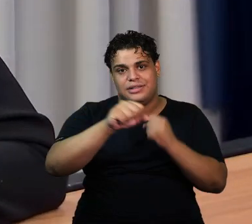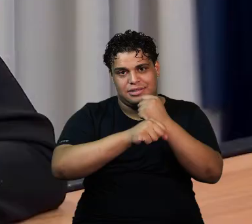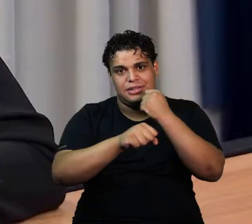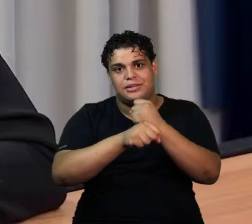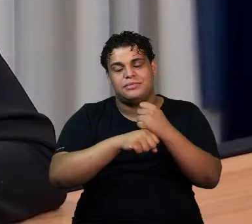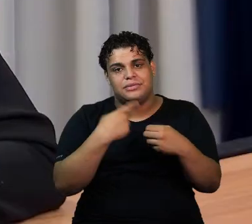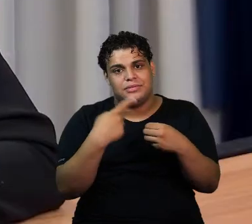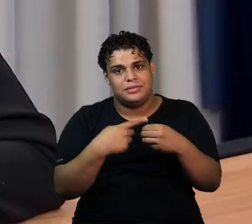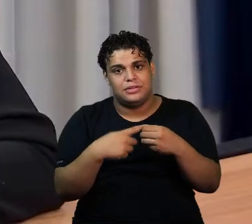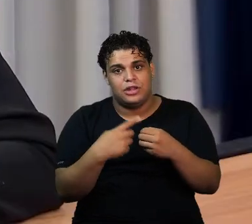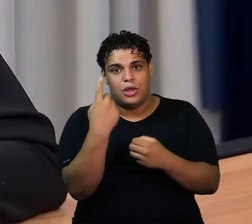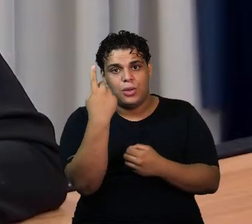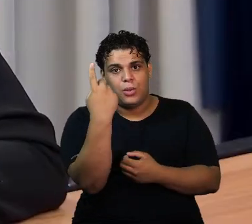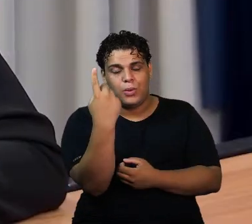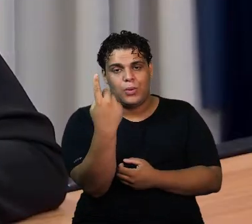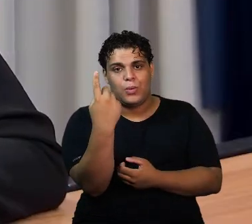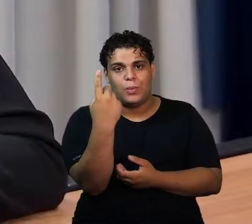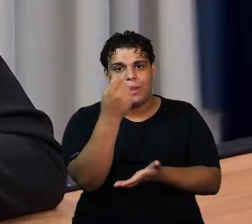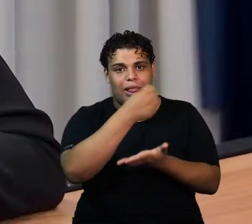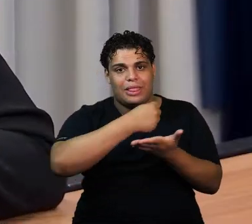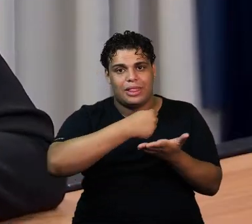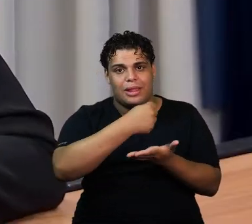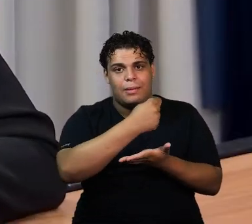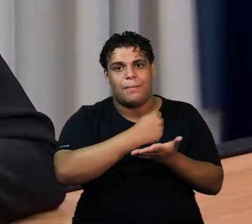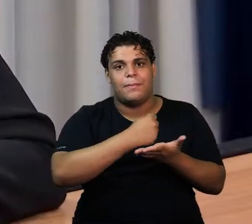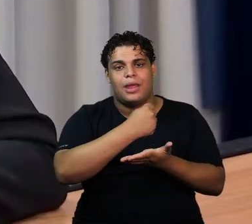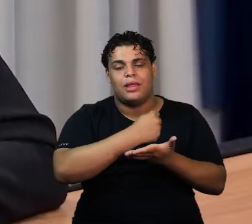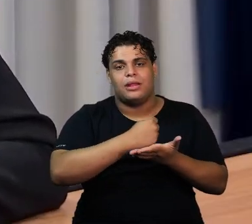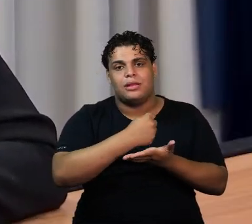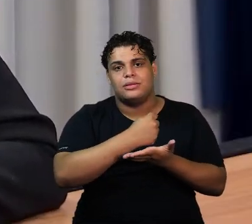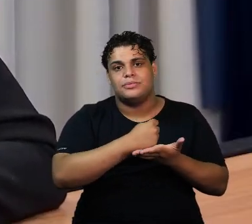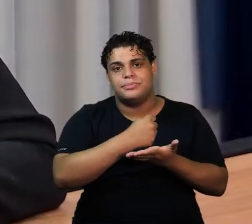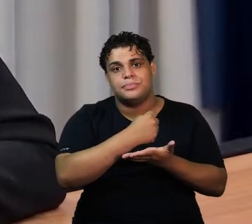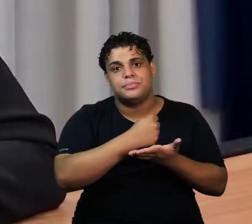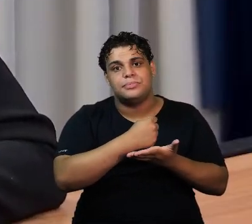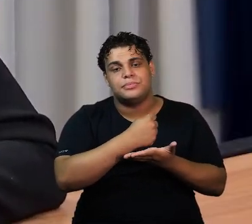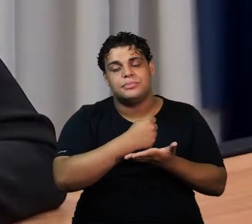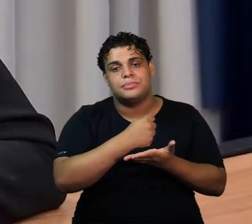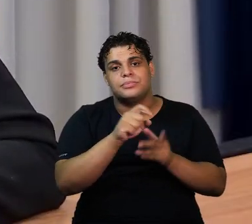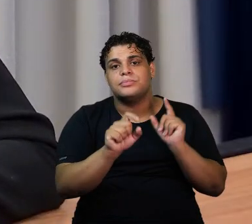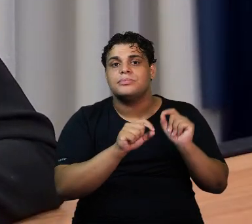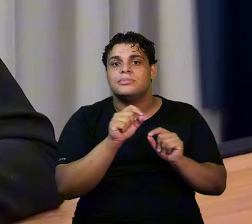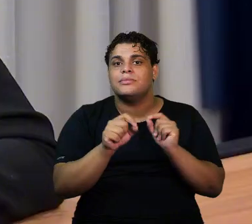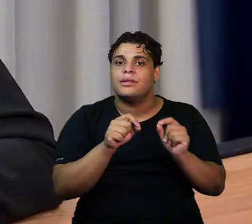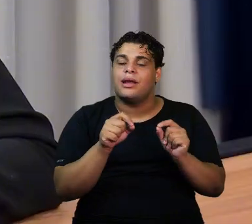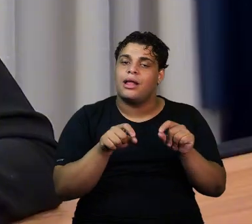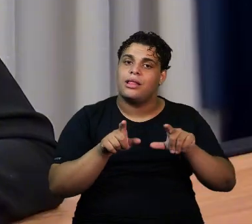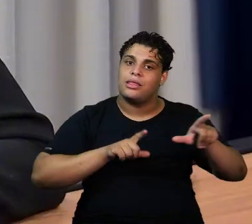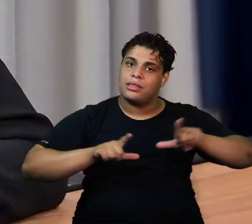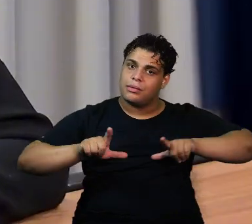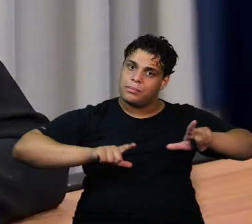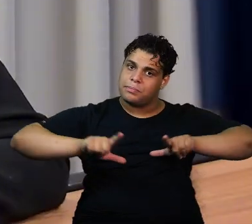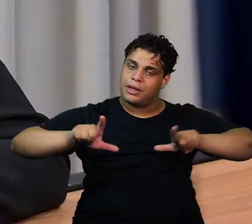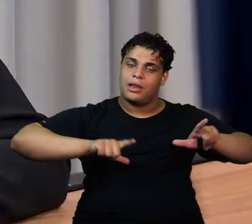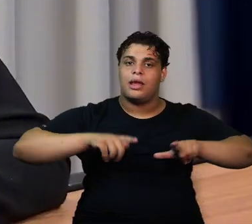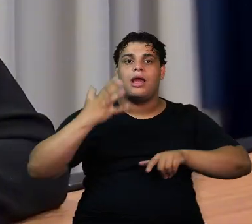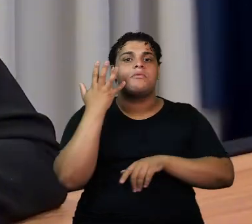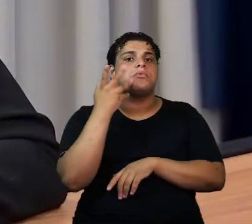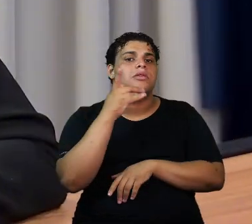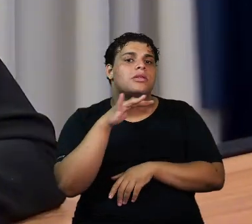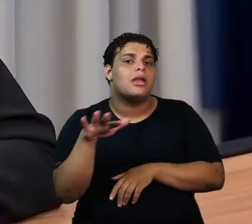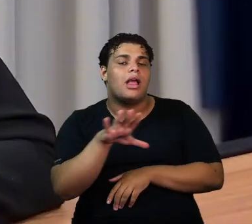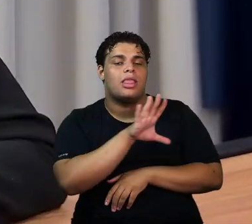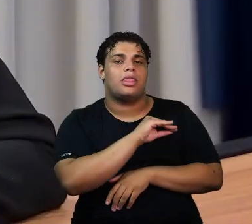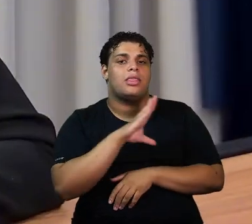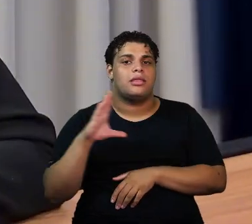e um dos fundamentos, um dos princípios básicos da fundação é realmente trabalhar com crianças,